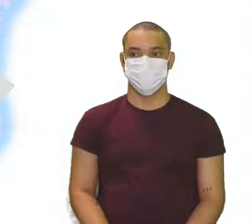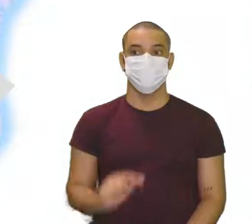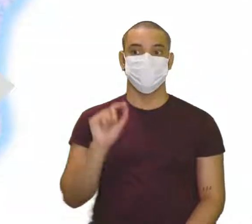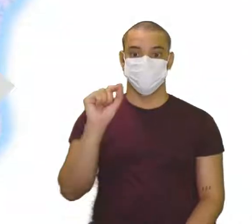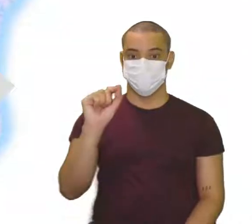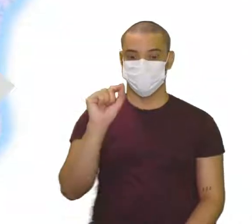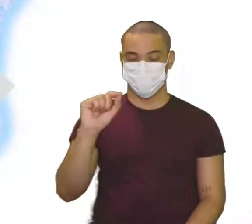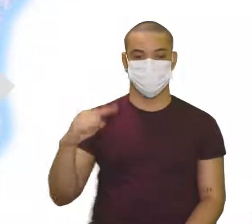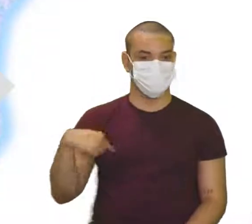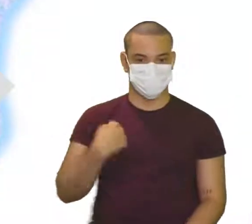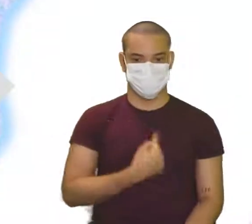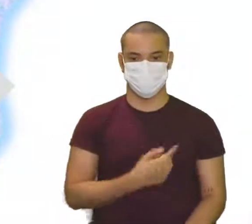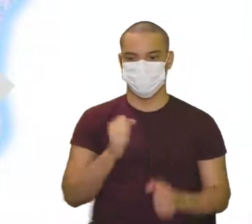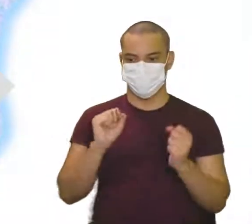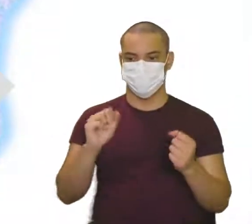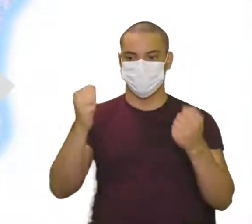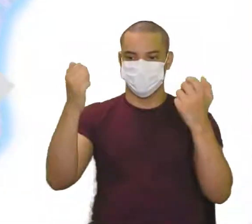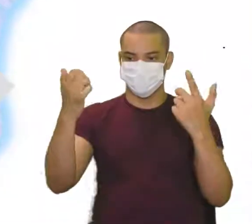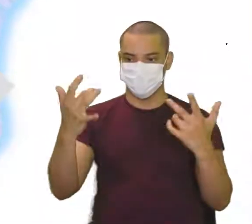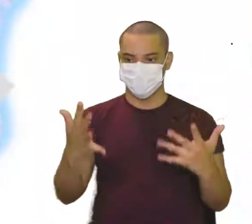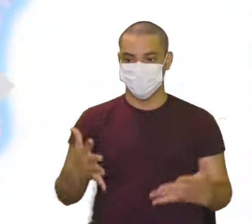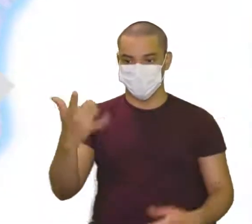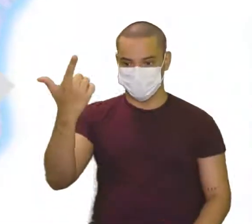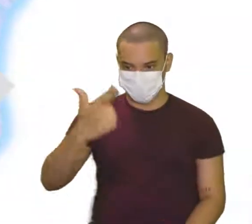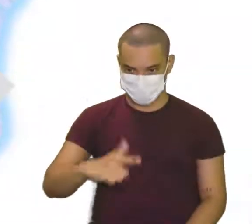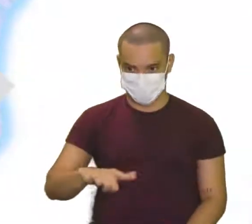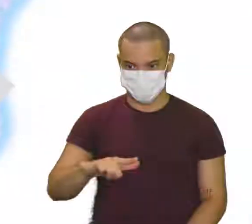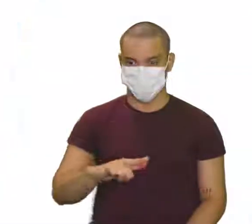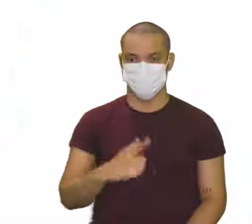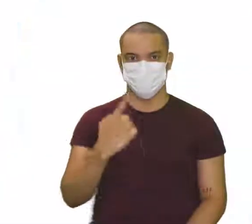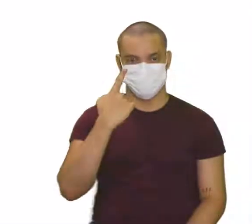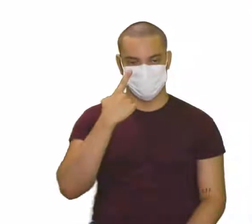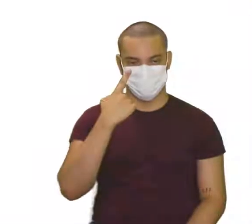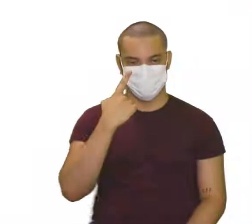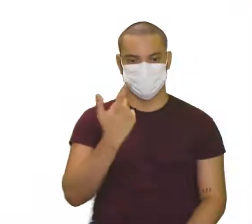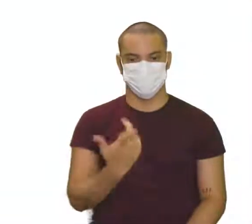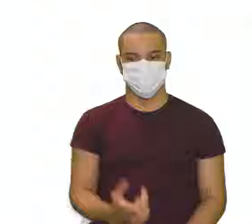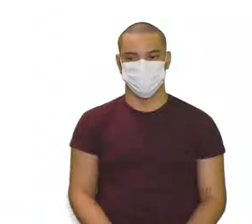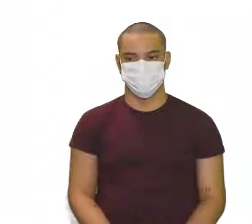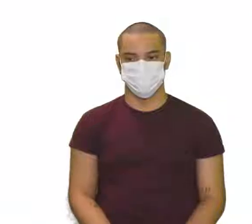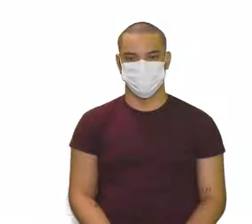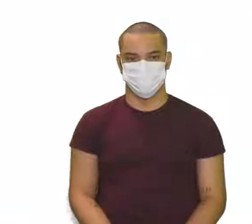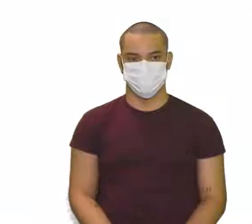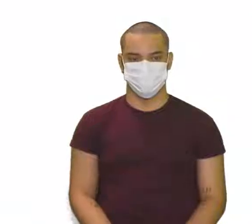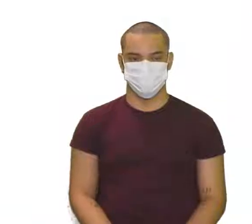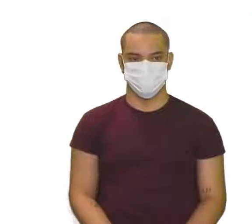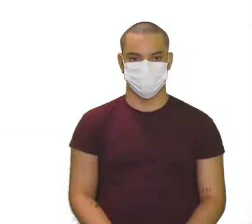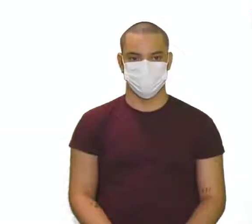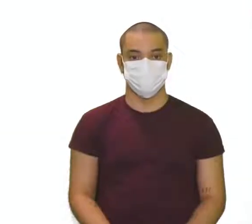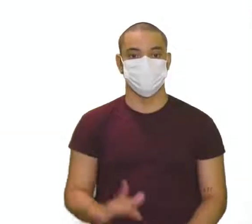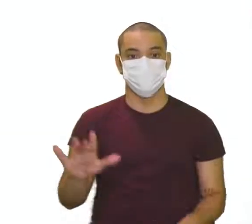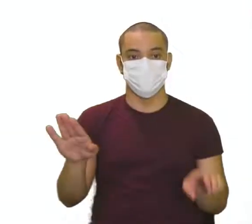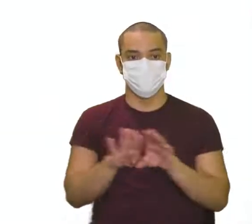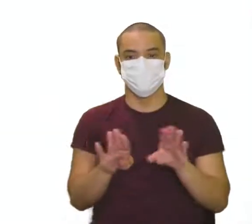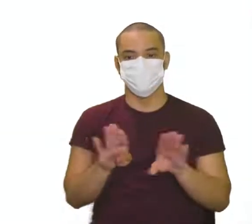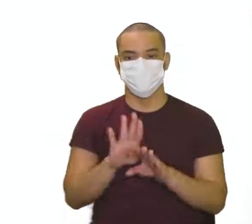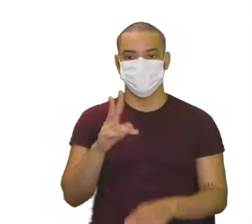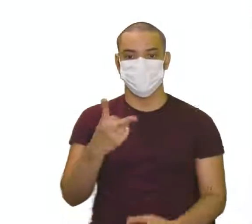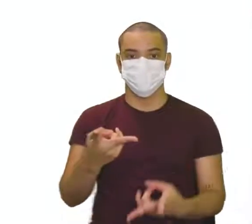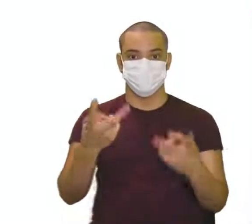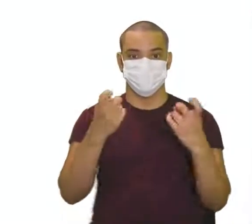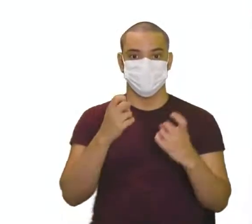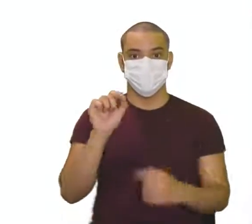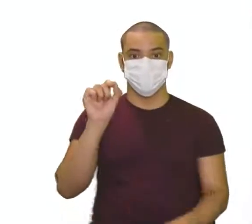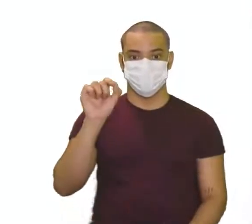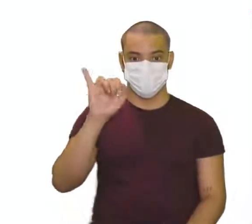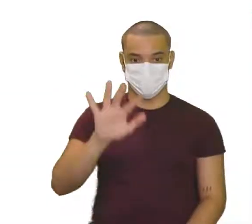podemos falar mais a respeito disso? Vamos lá, olha só. Então, aqui, nós vimos o seguinte. Olhando